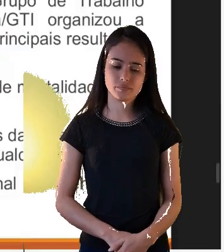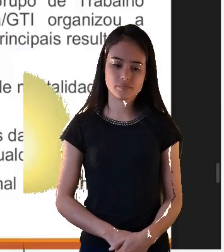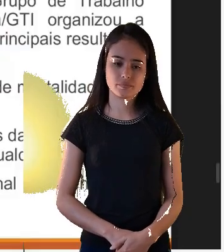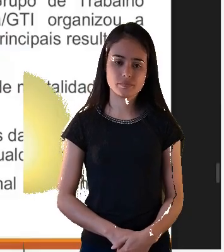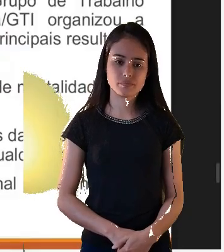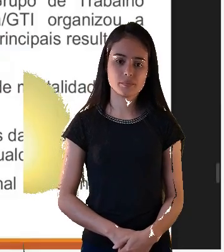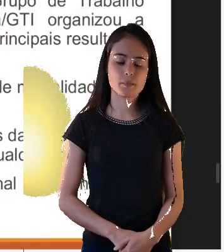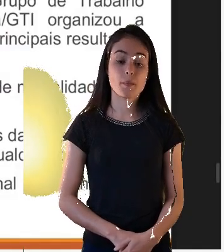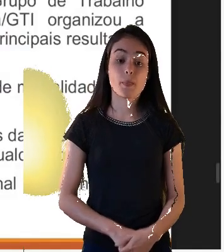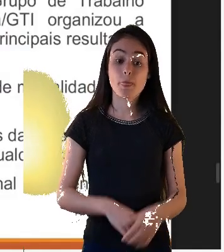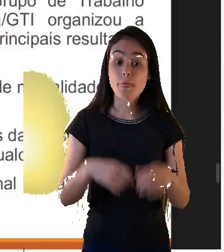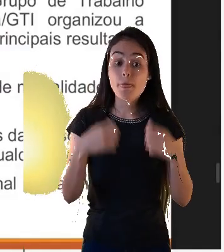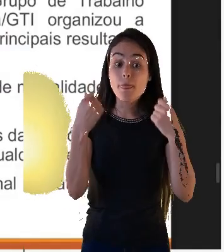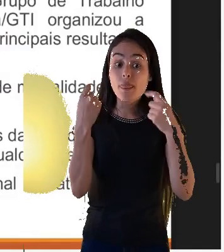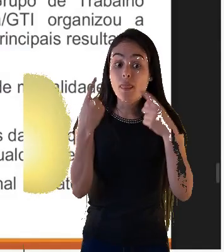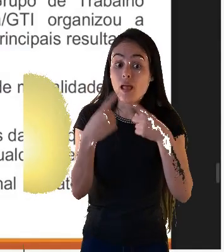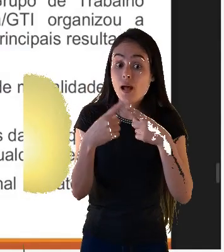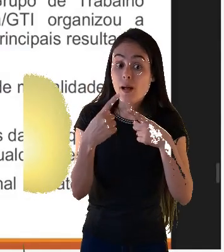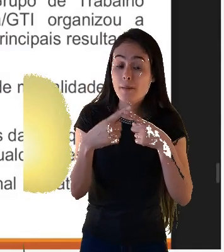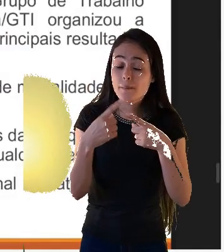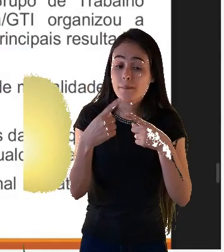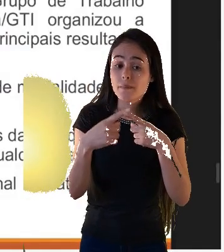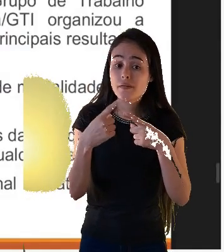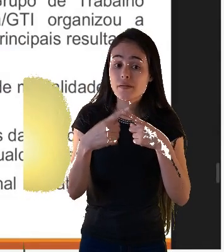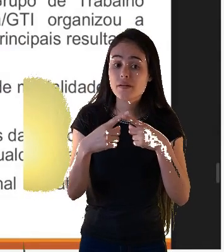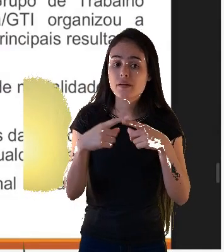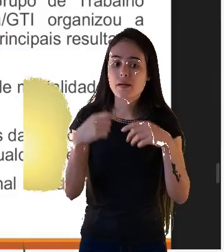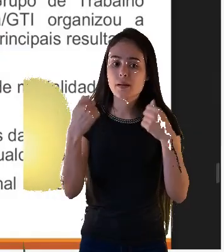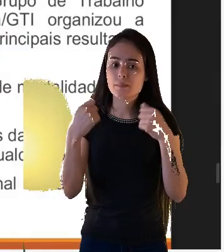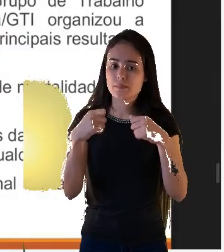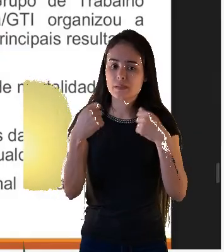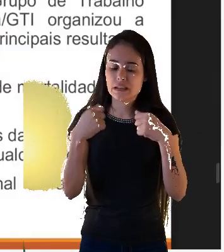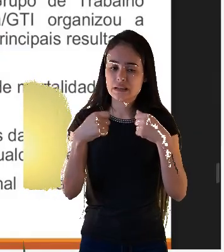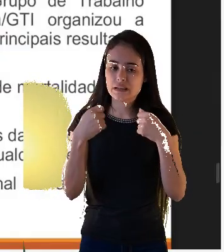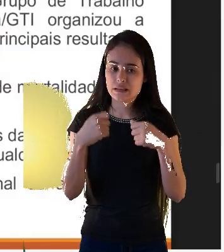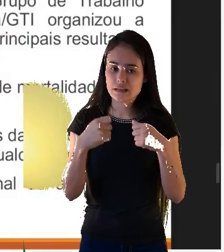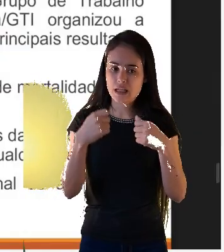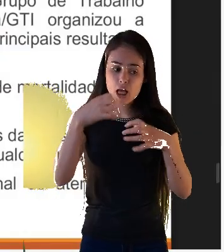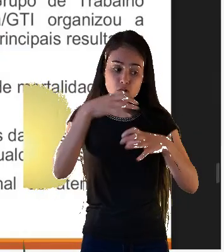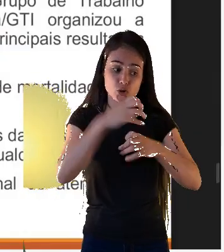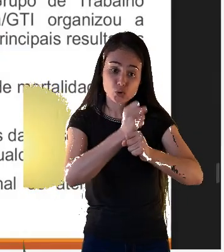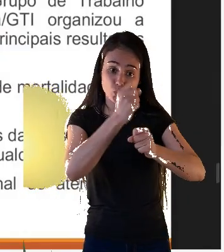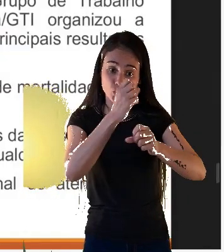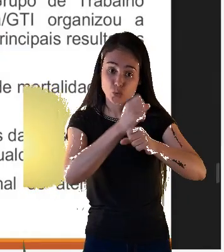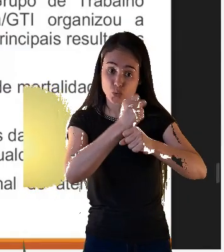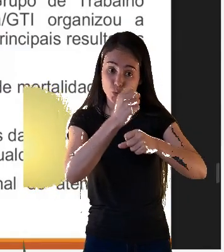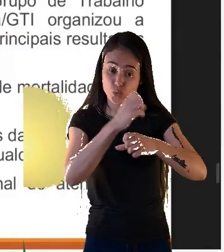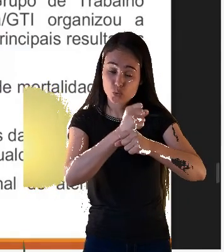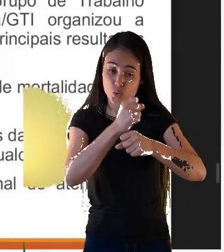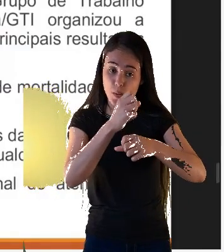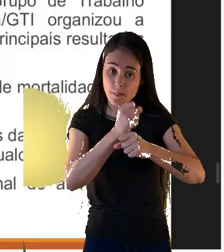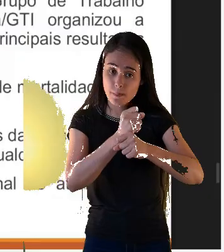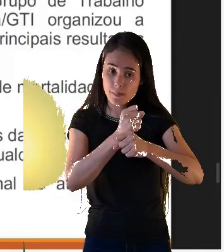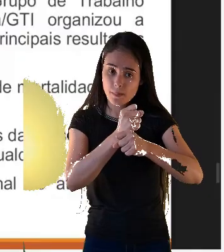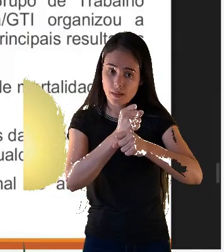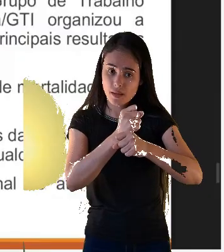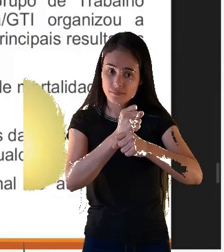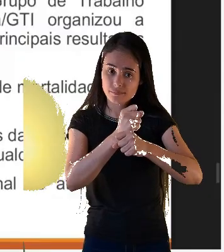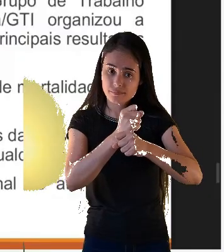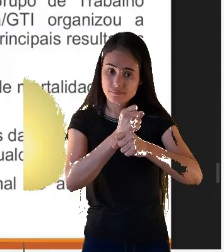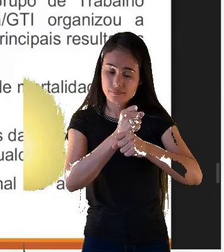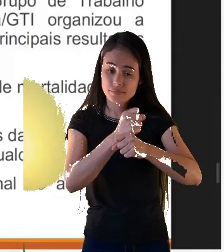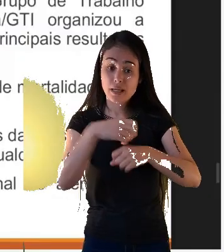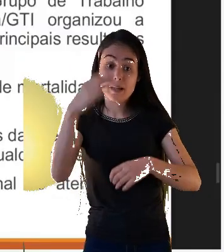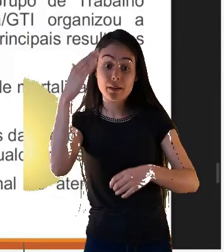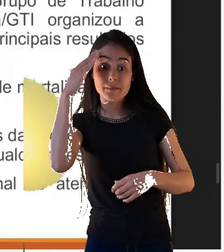da luta do movimento negro, a gente começa a tentar colocar esses dados, né?